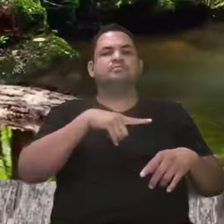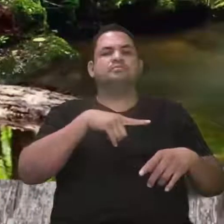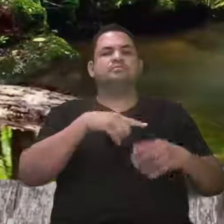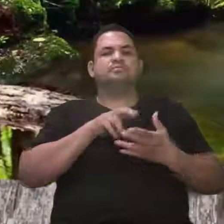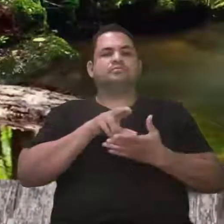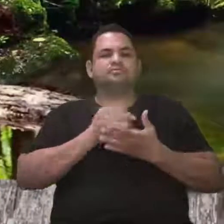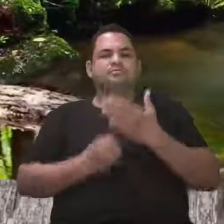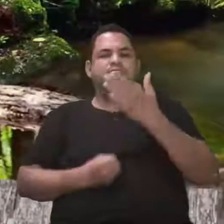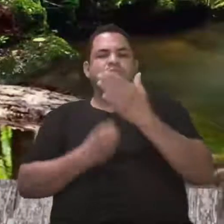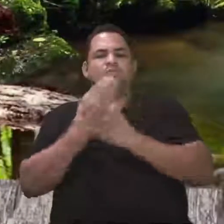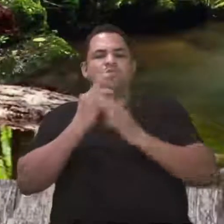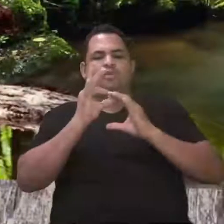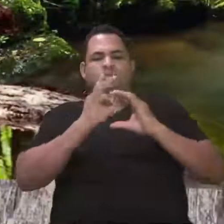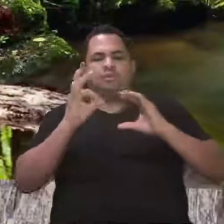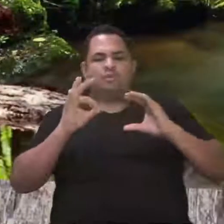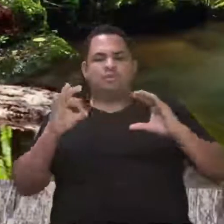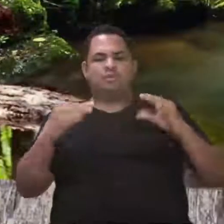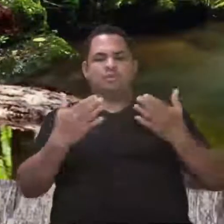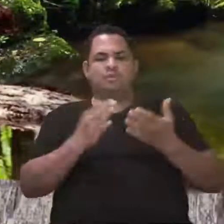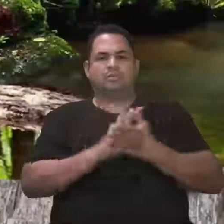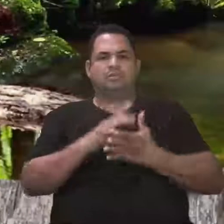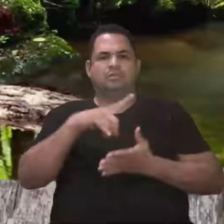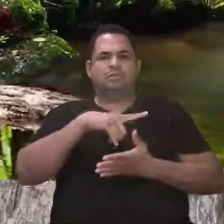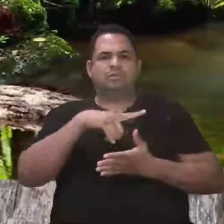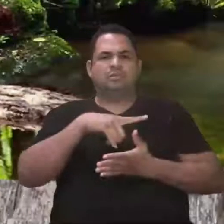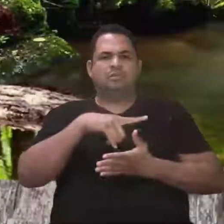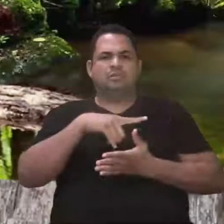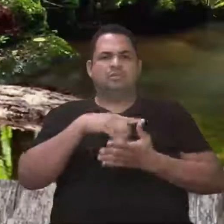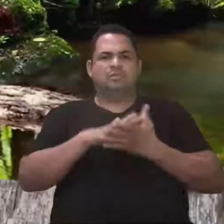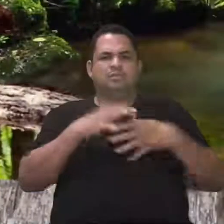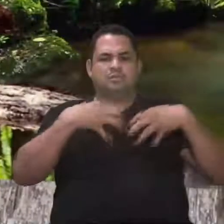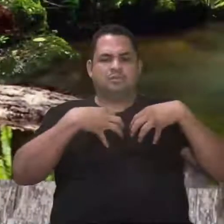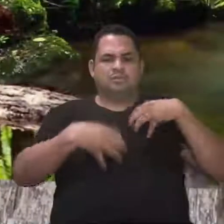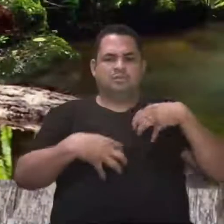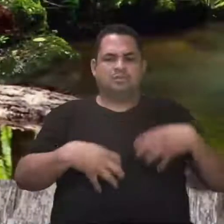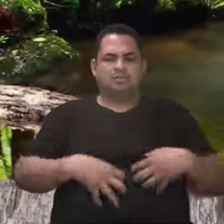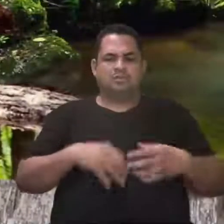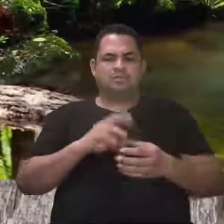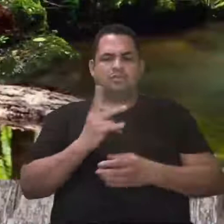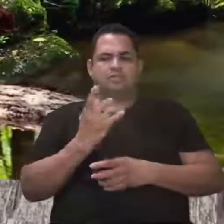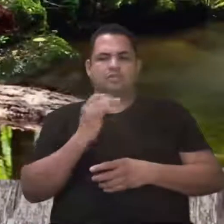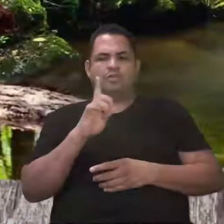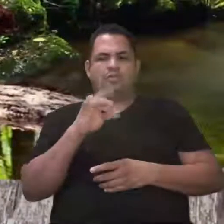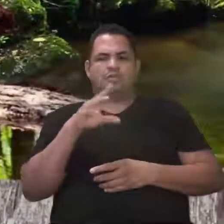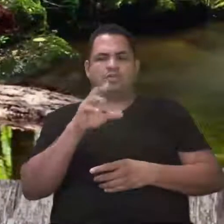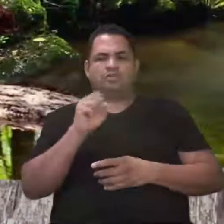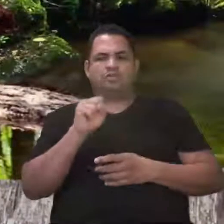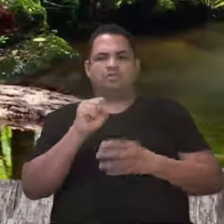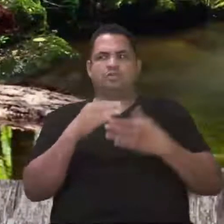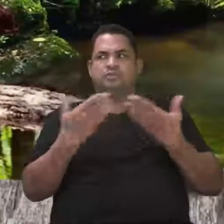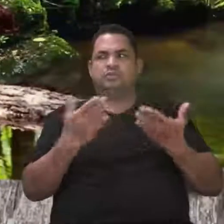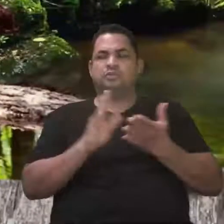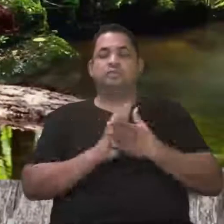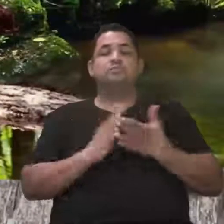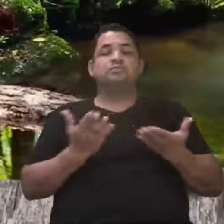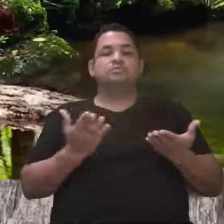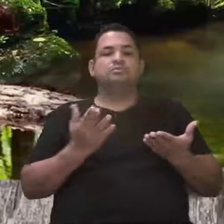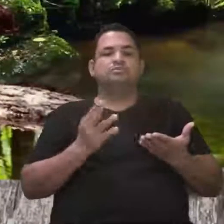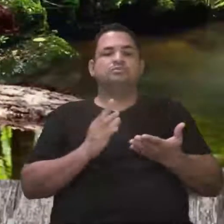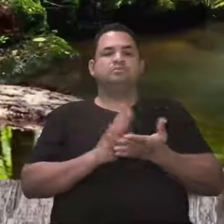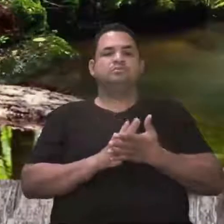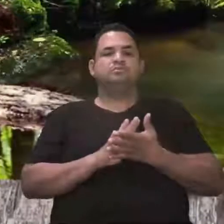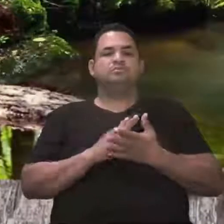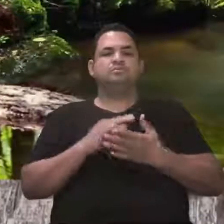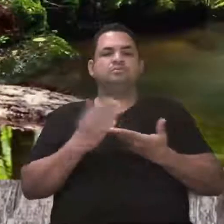a mesma origem embriológica, você tem os órgãos homólogos. E esse processo, que é